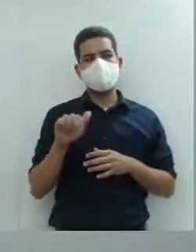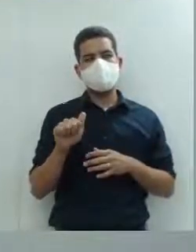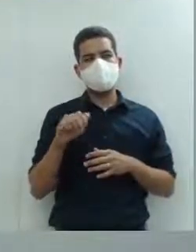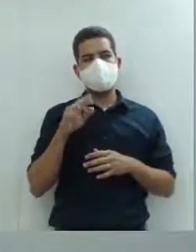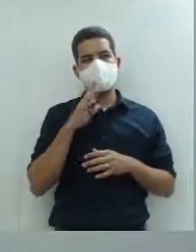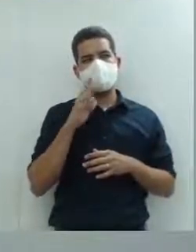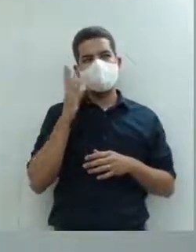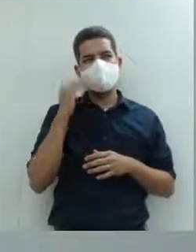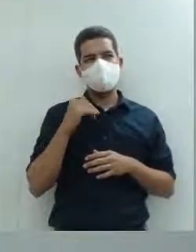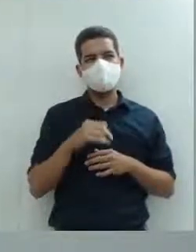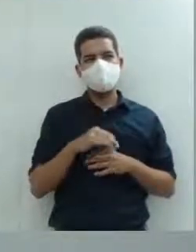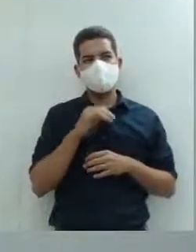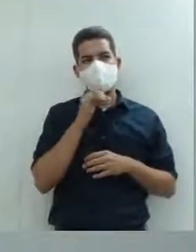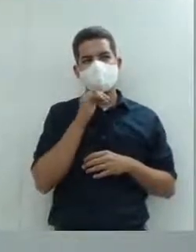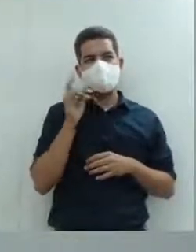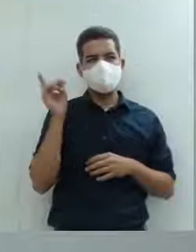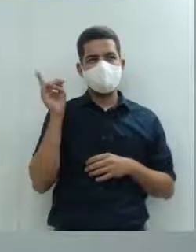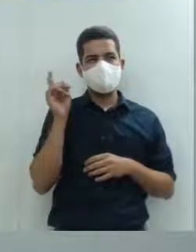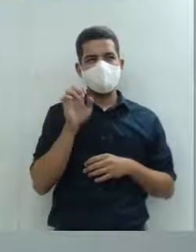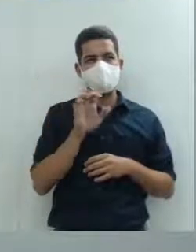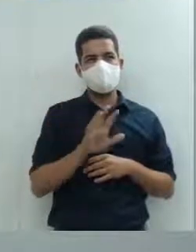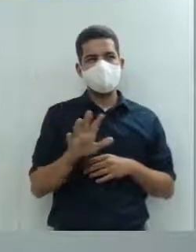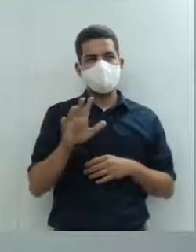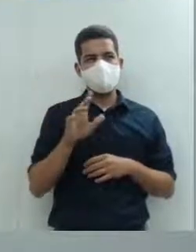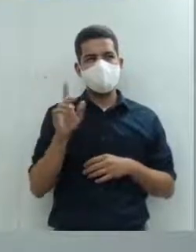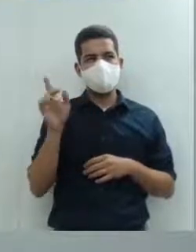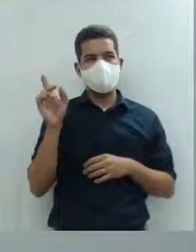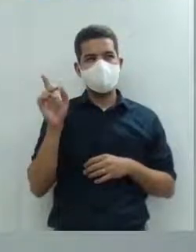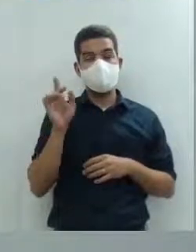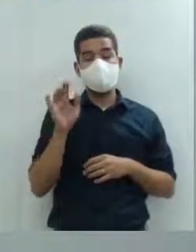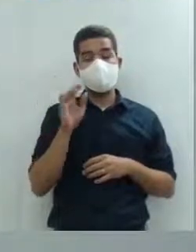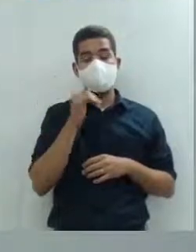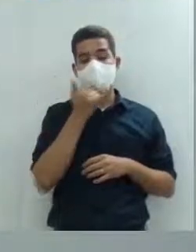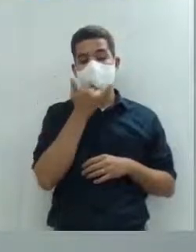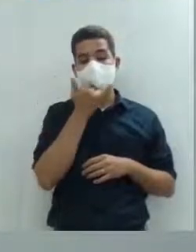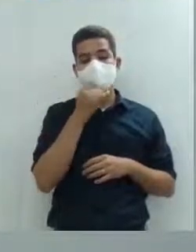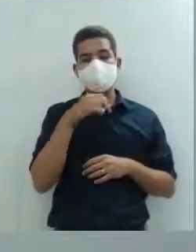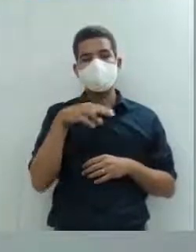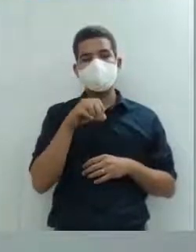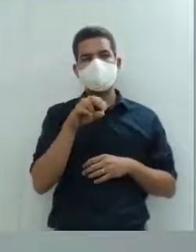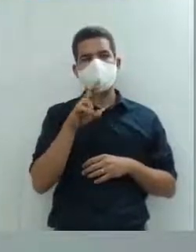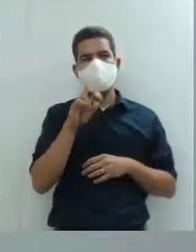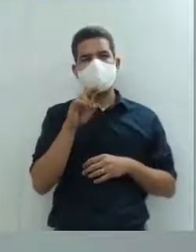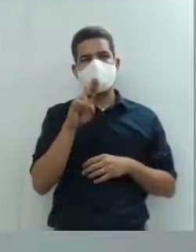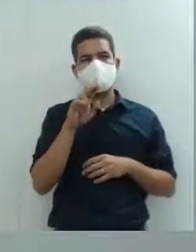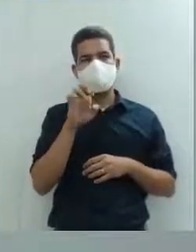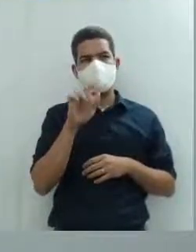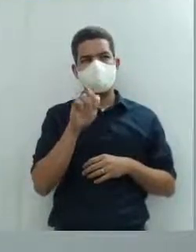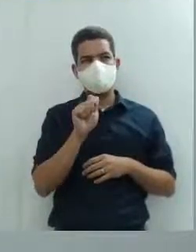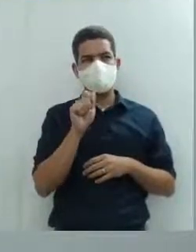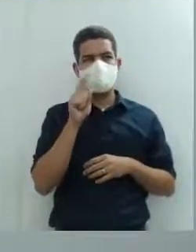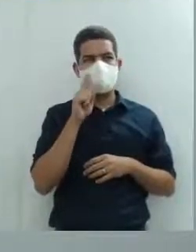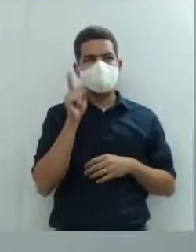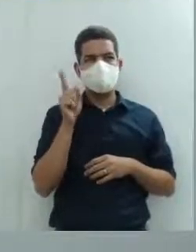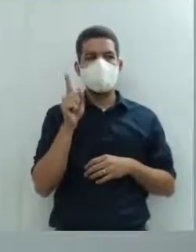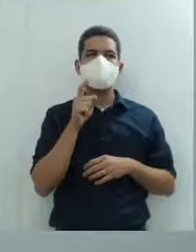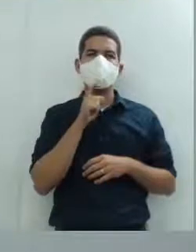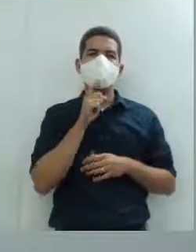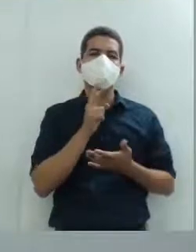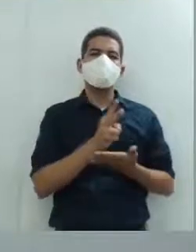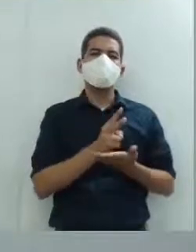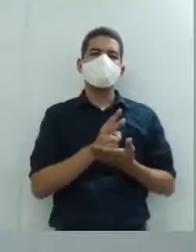Perceba, qual é o clima da Europa? Ou da Europa não, desculpa, da Noruega. Qual é o clima da Noruega? Percebe? Sempre